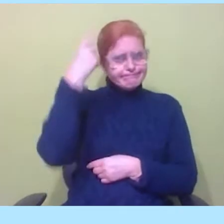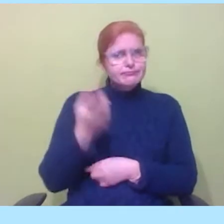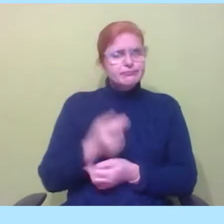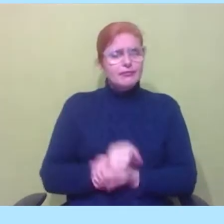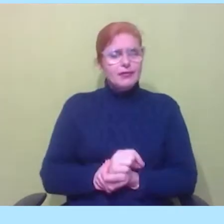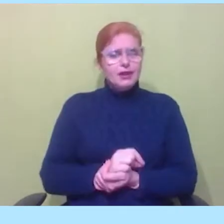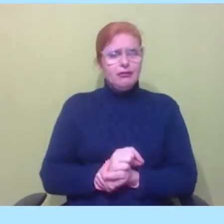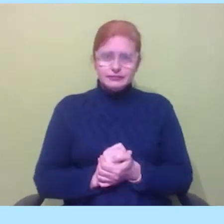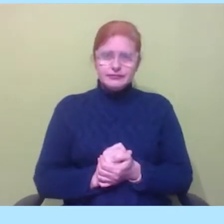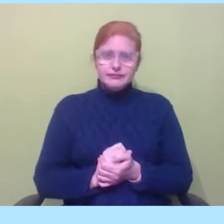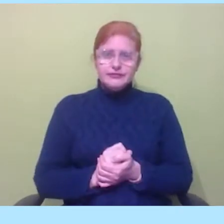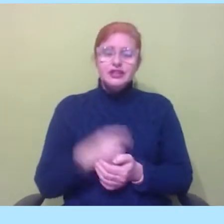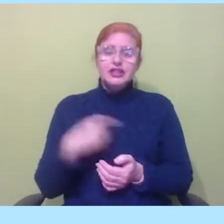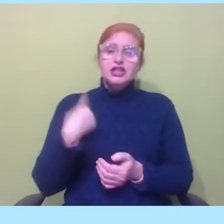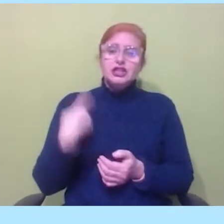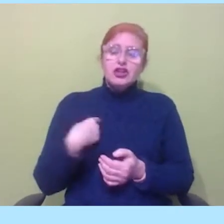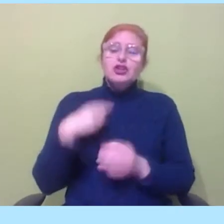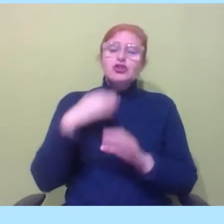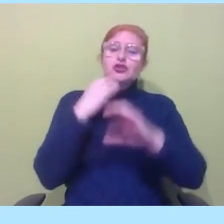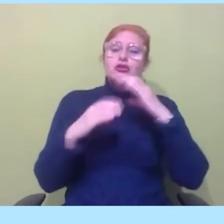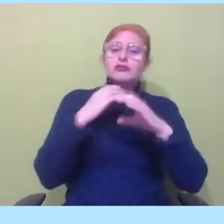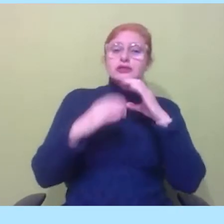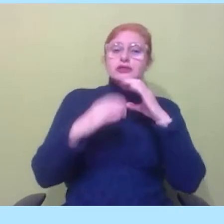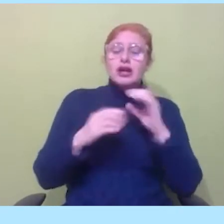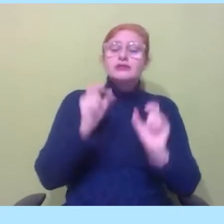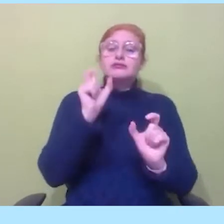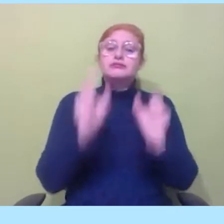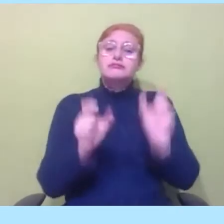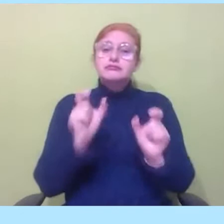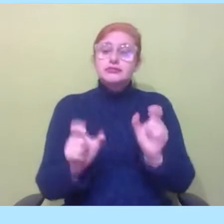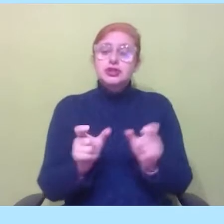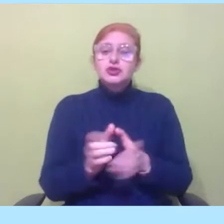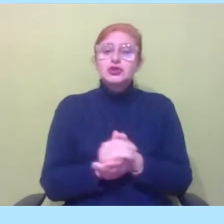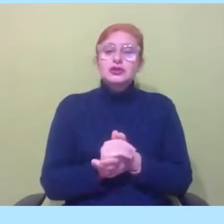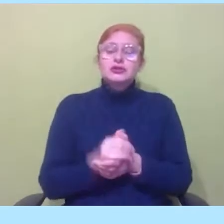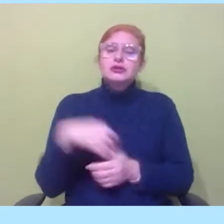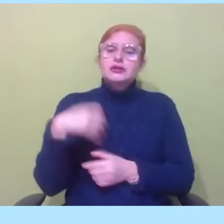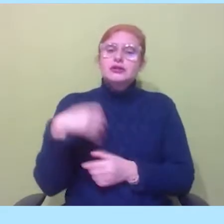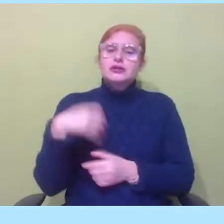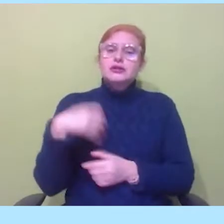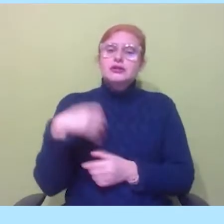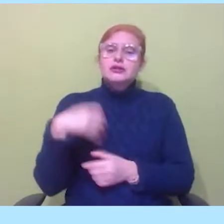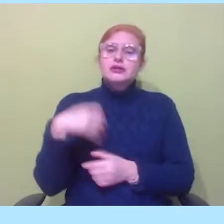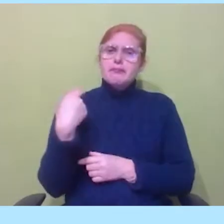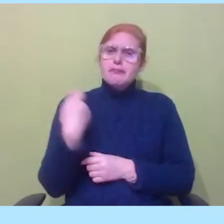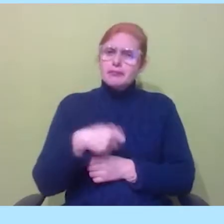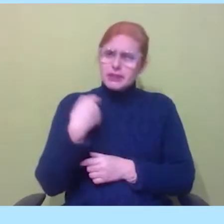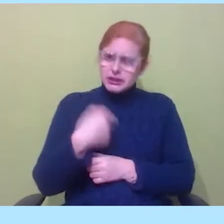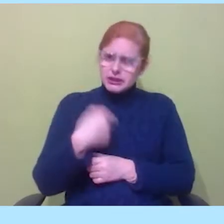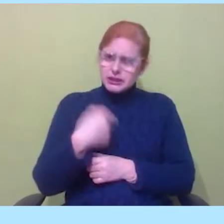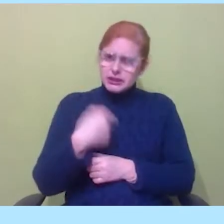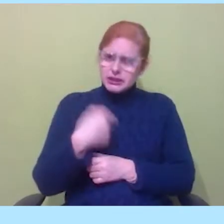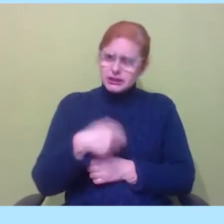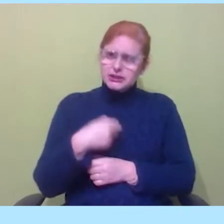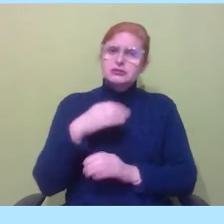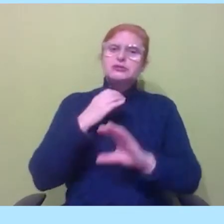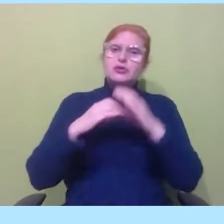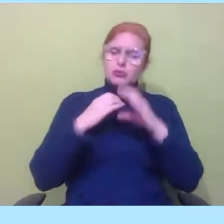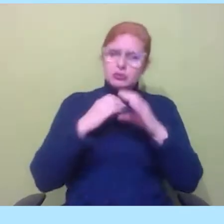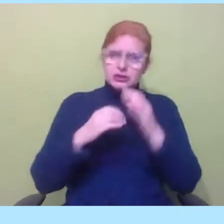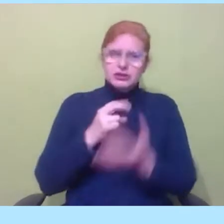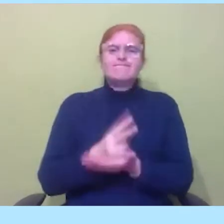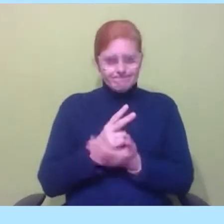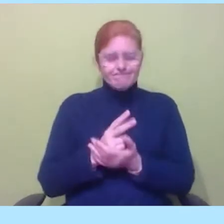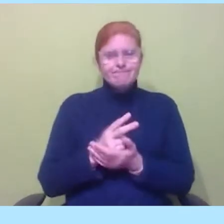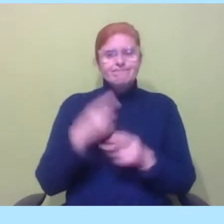nos comunicamos com as pessoas que nós precisamos nos comunicar o tempo todo, porque é político,